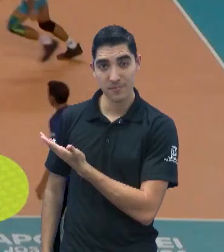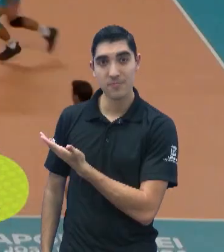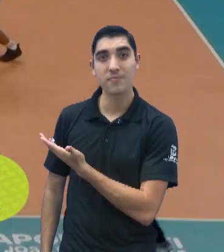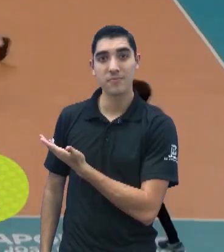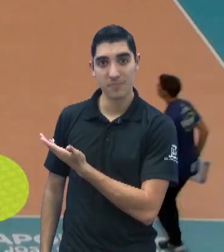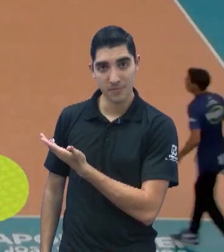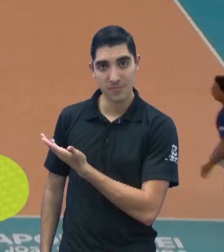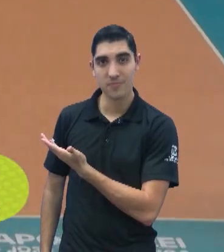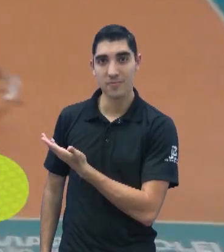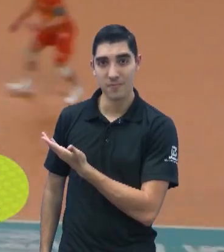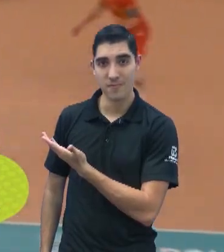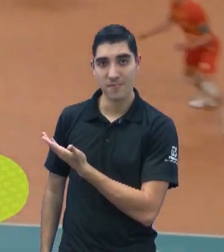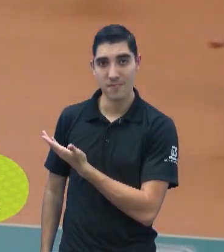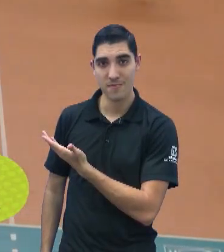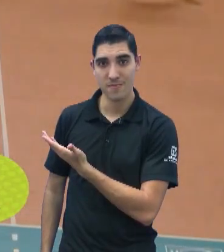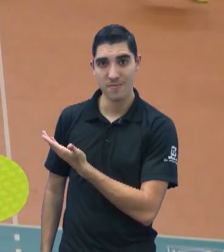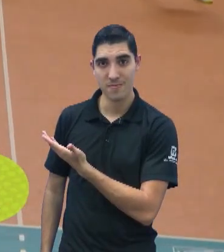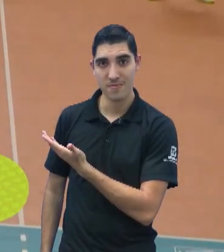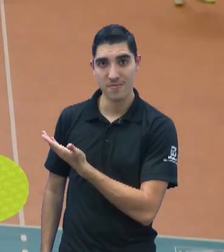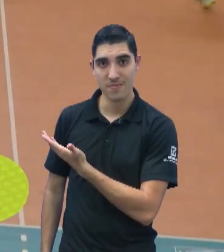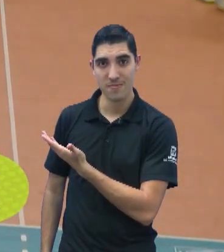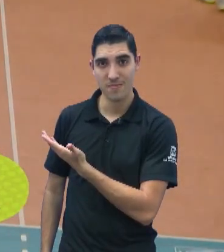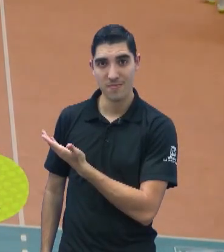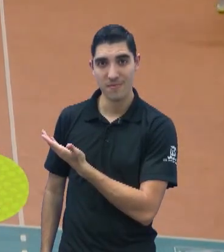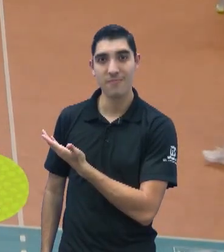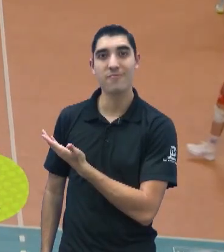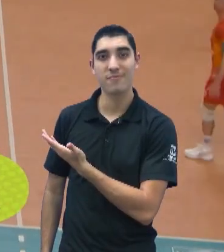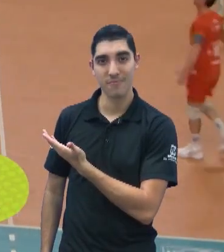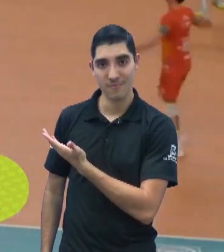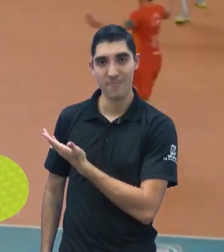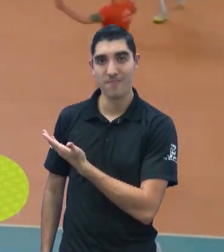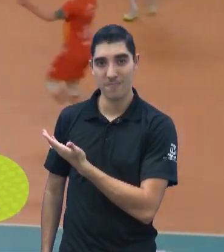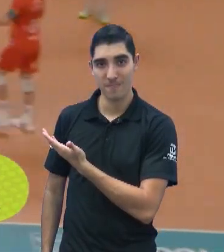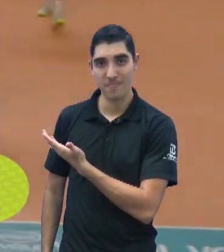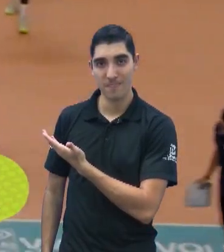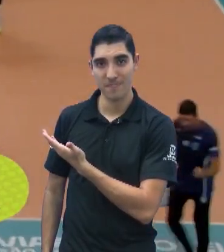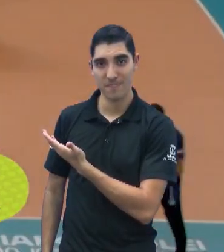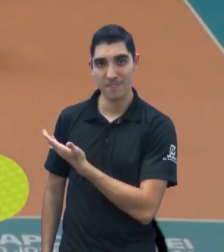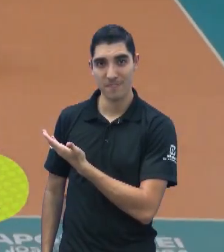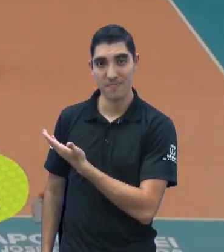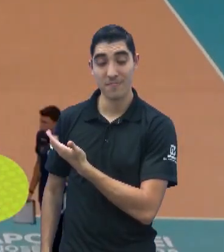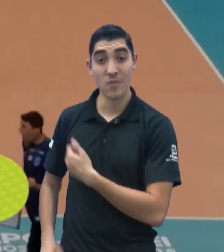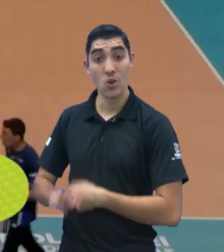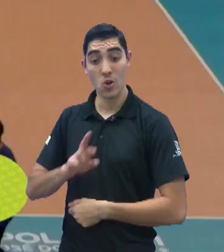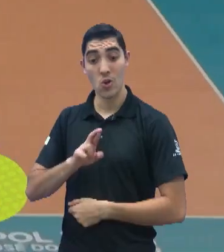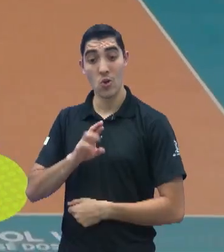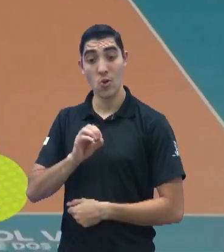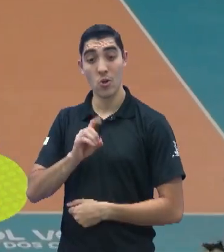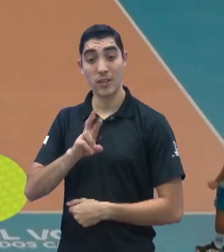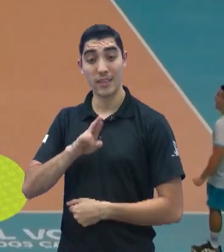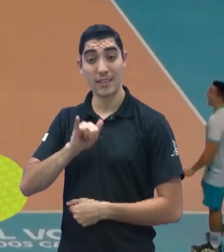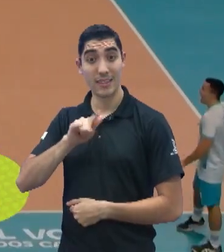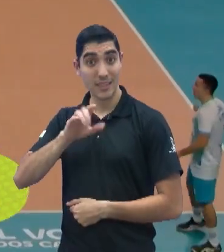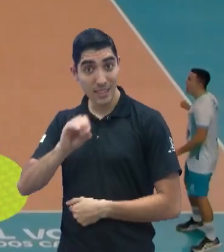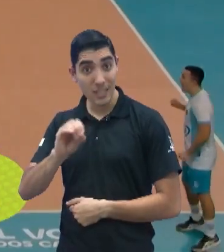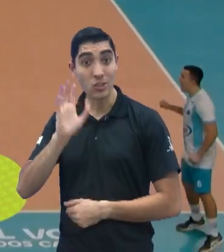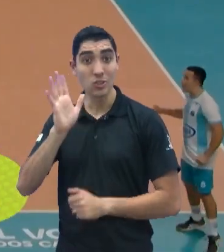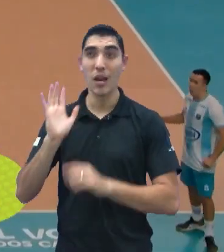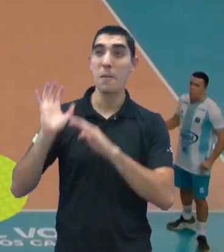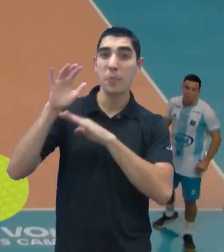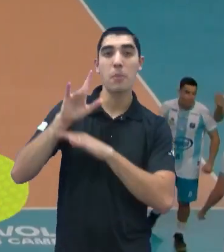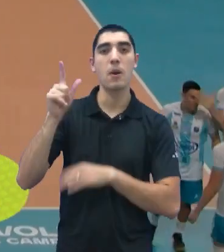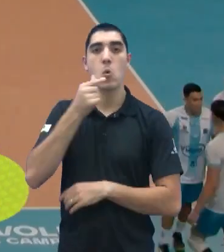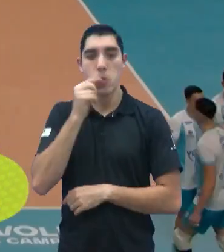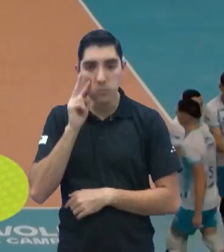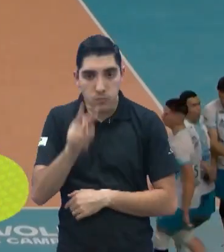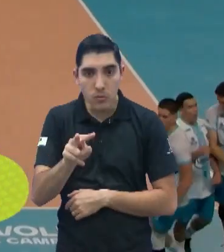Rodrigo, Bruno Canhoto levantou e o próprio Rodrigo veio para uma largadinha. Mas a arbitragem já parava o jogo.